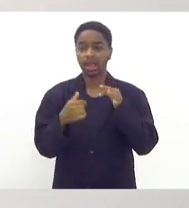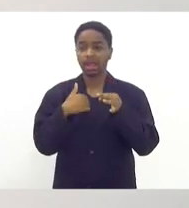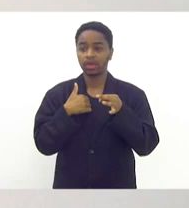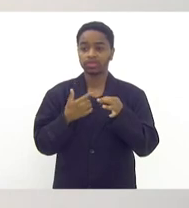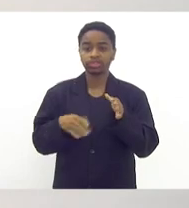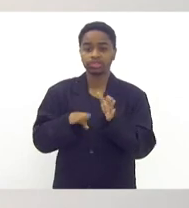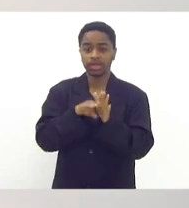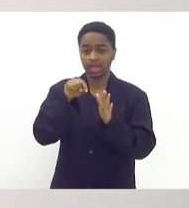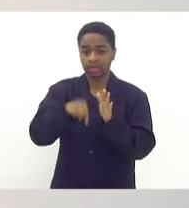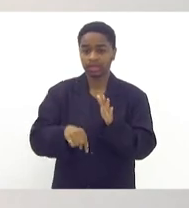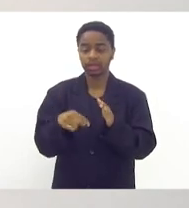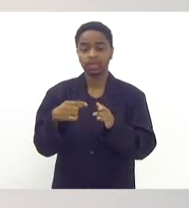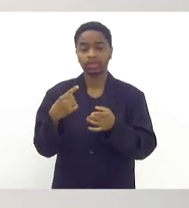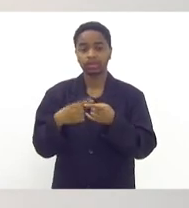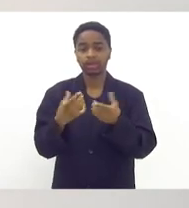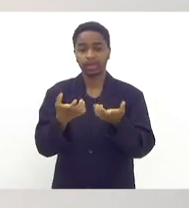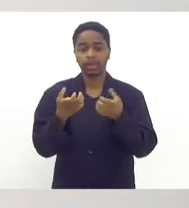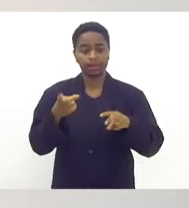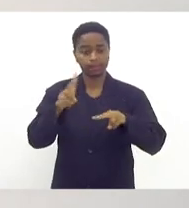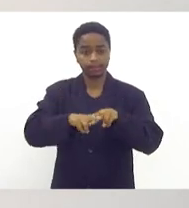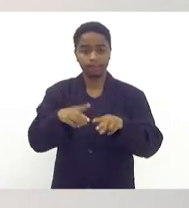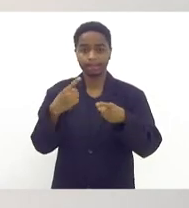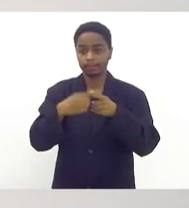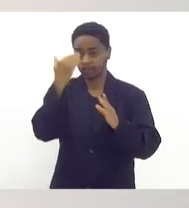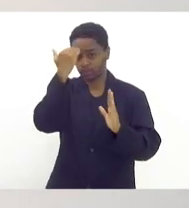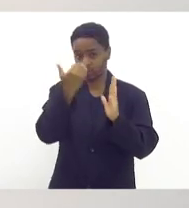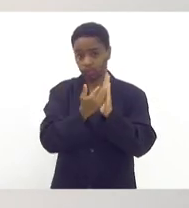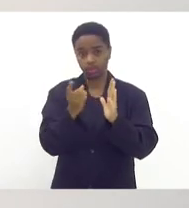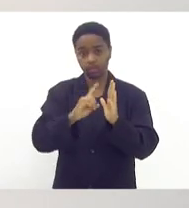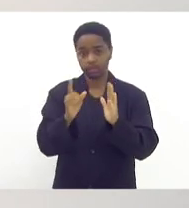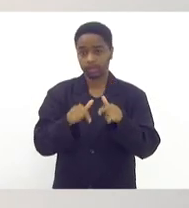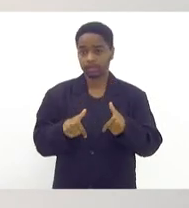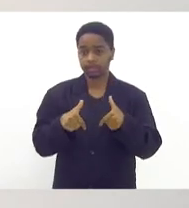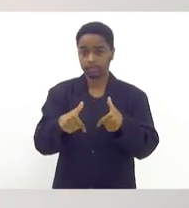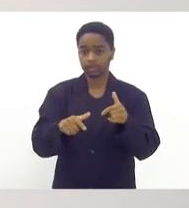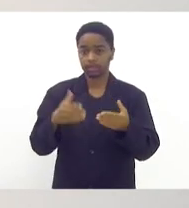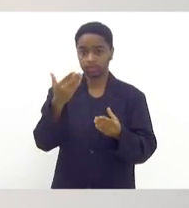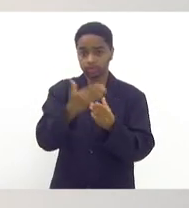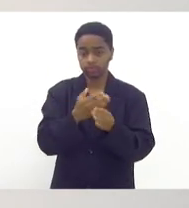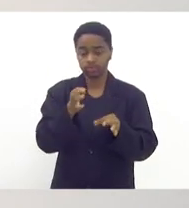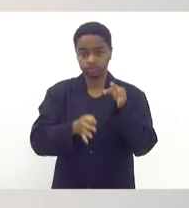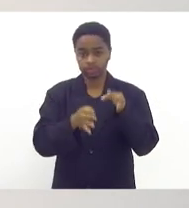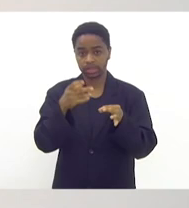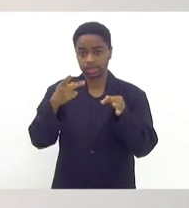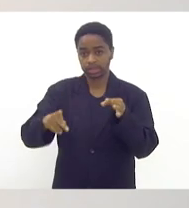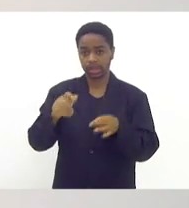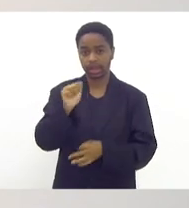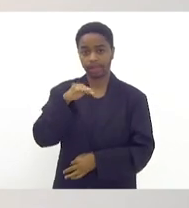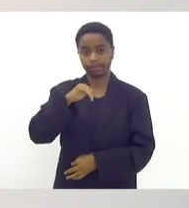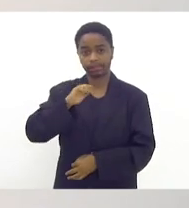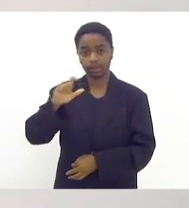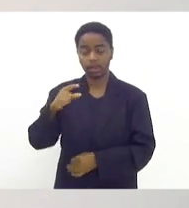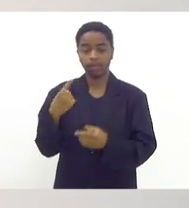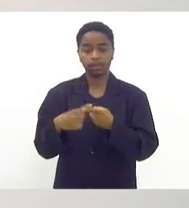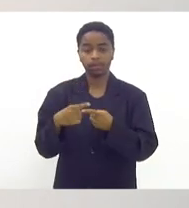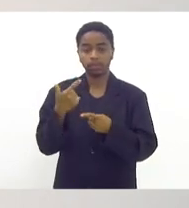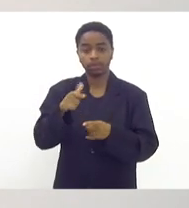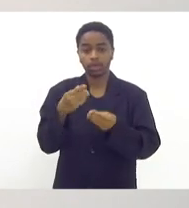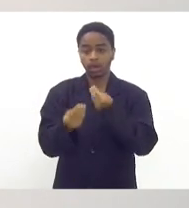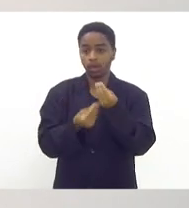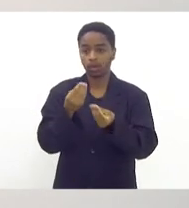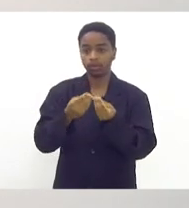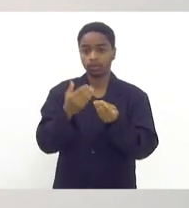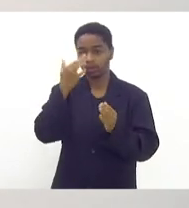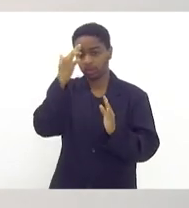prisão por descumprimento de medida judicial a a 1000 não existe você desrespeitar a